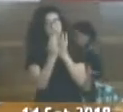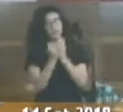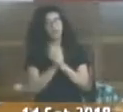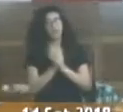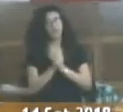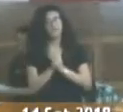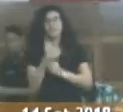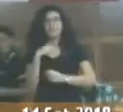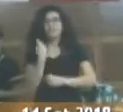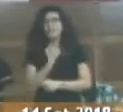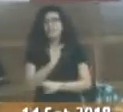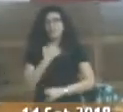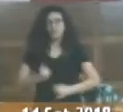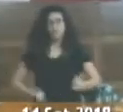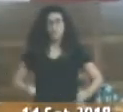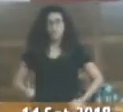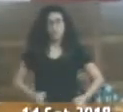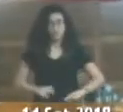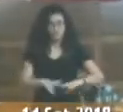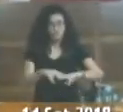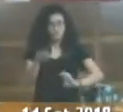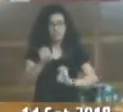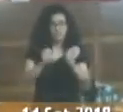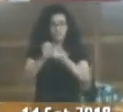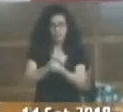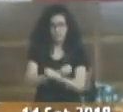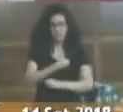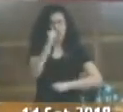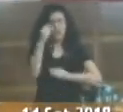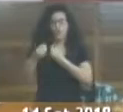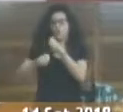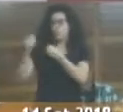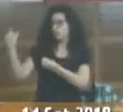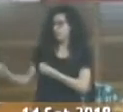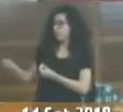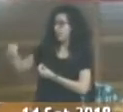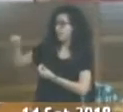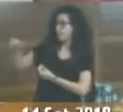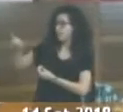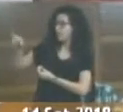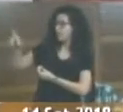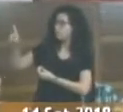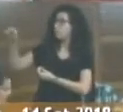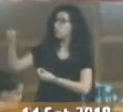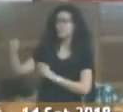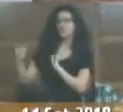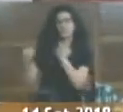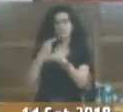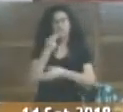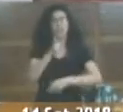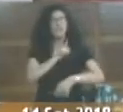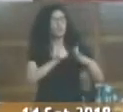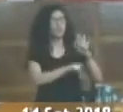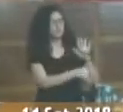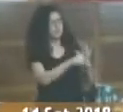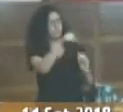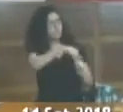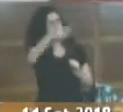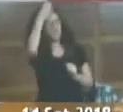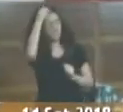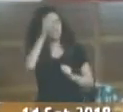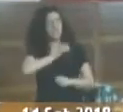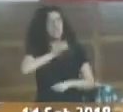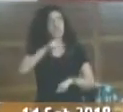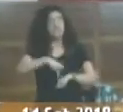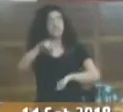gente é engolido pelos grandes empreendimentos, como a dona Marilda já colocou, né? Aqui na nossa região tem usina nuclear, tem exploração